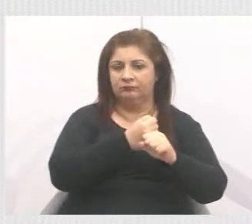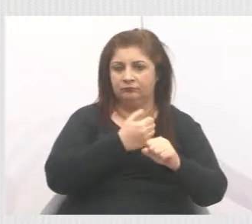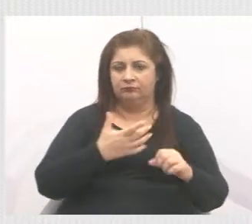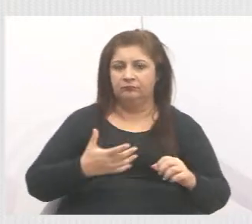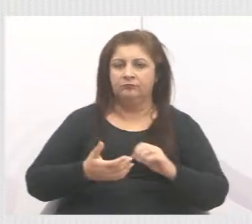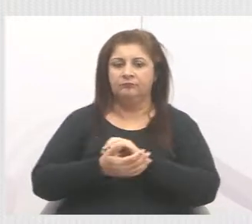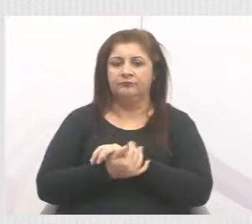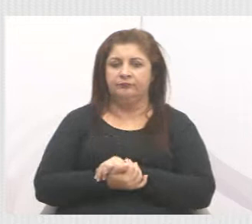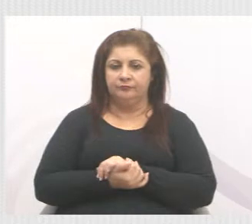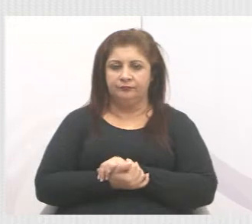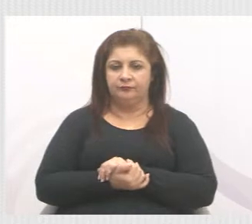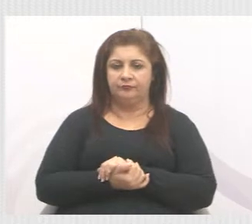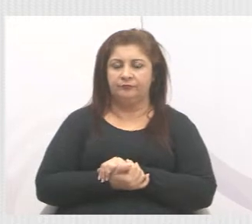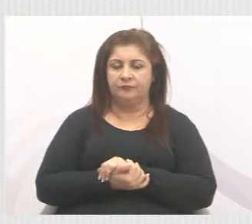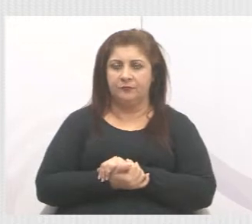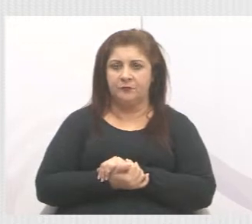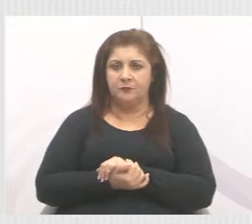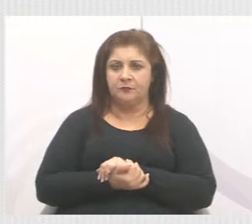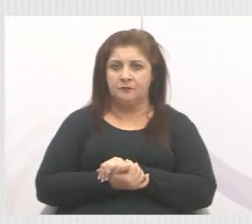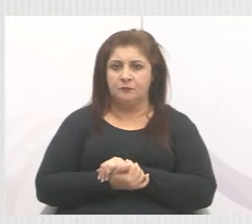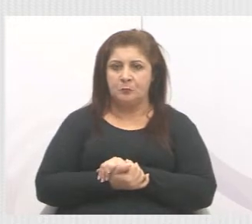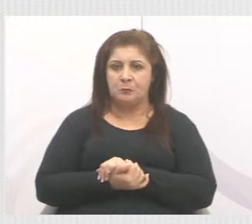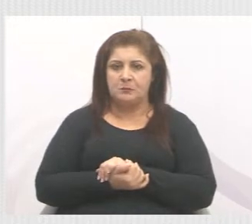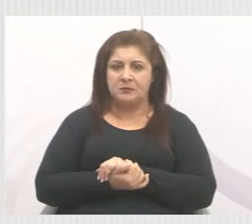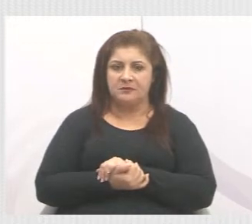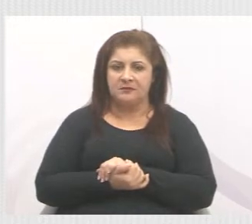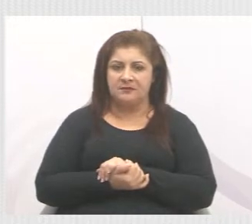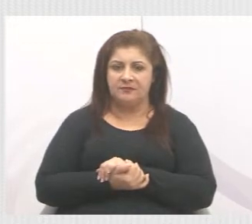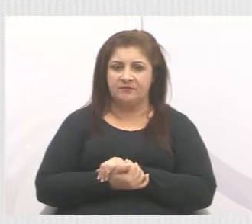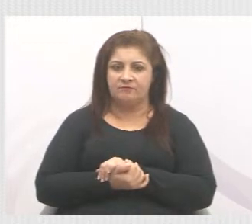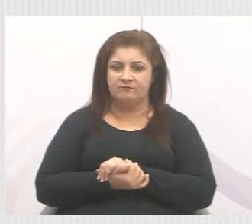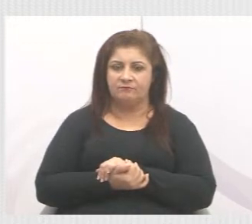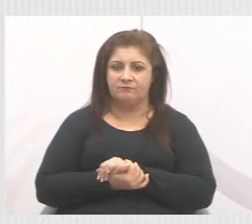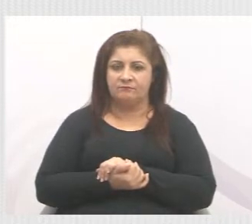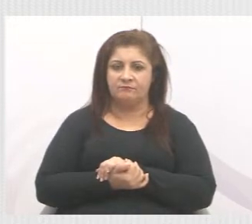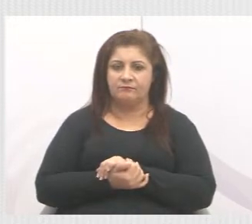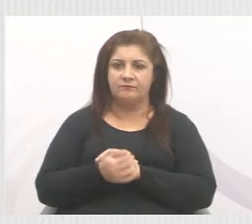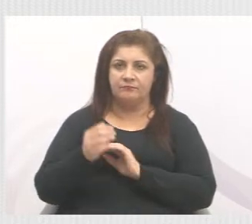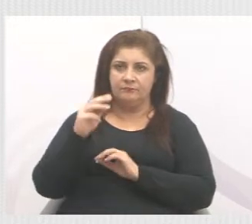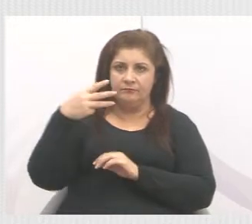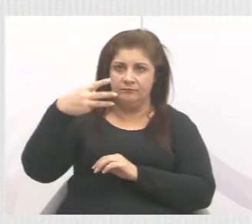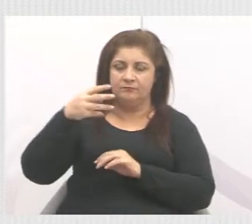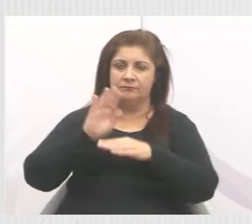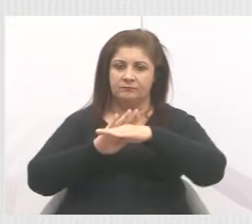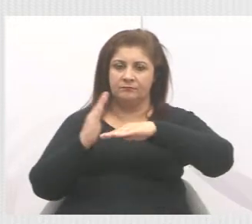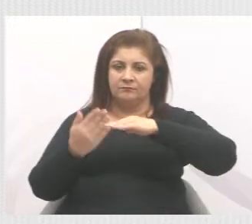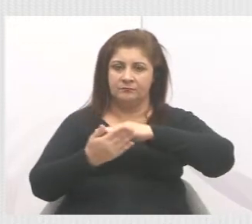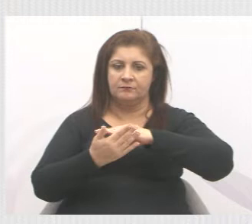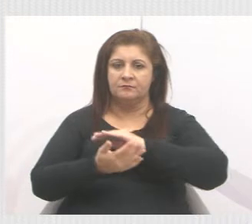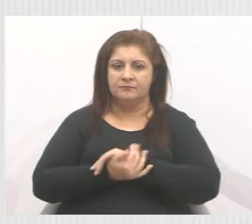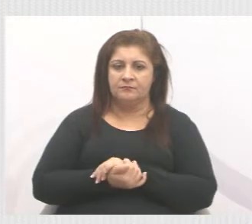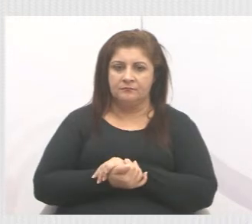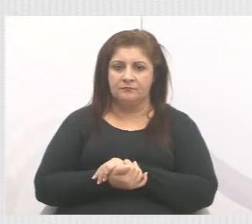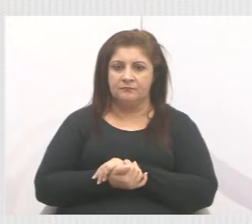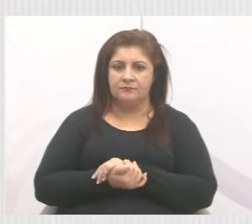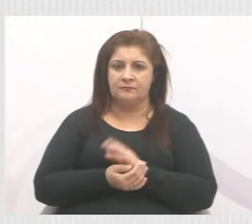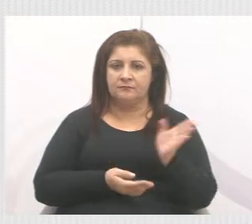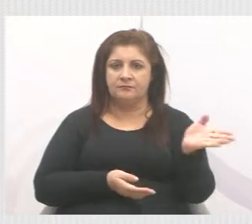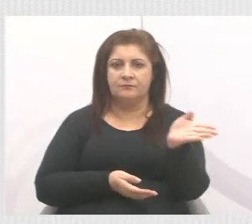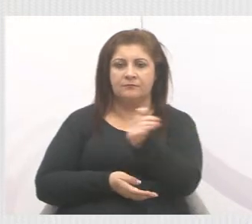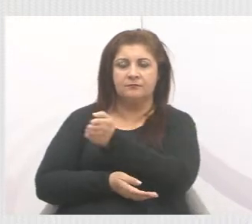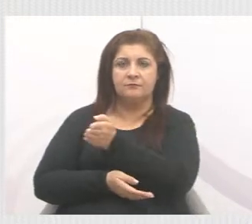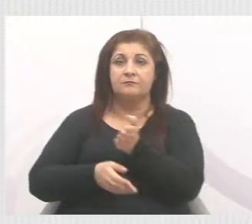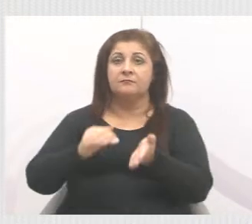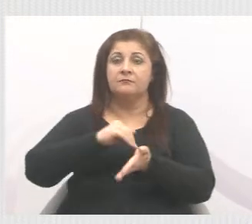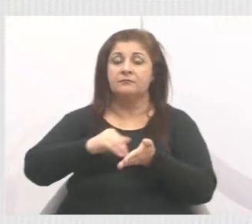de água de esgoto, na Estância Porto Velho, Veraneio Irajá e Igarapés. Secretaria de